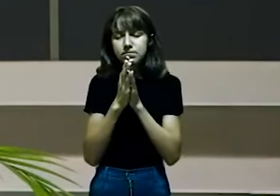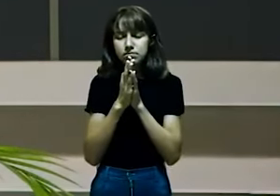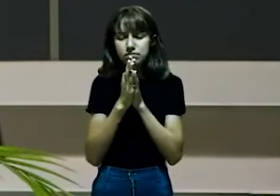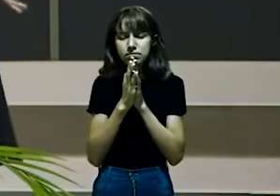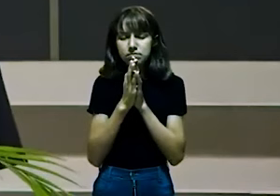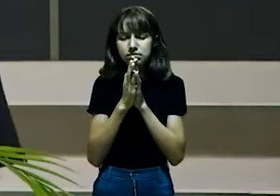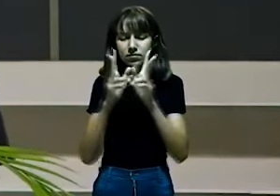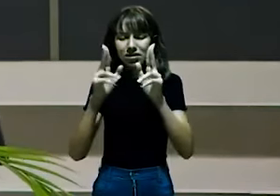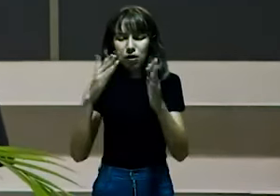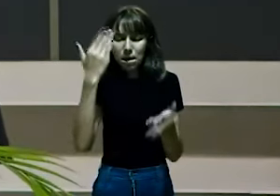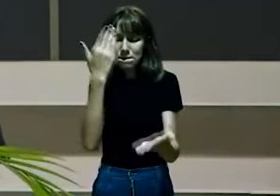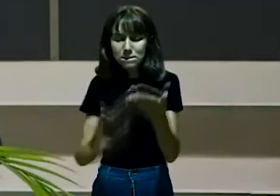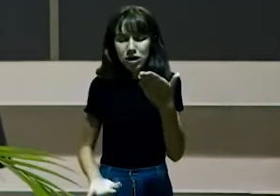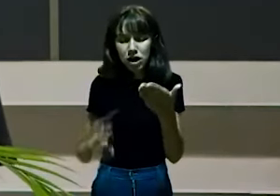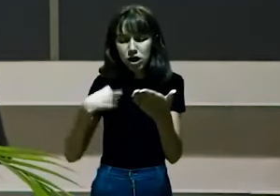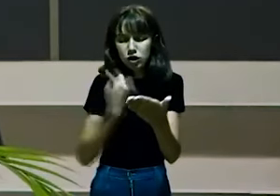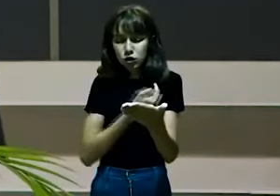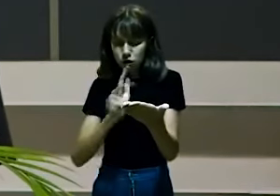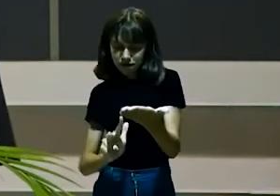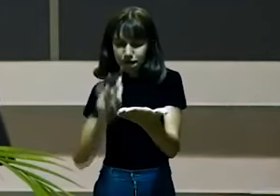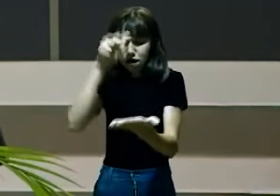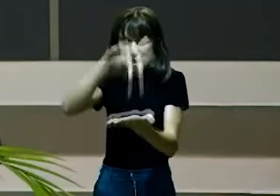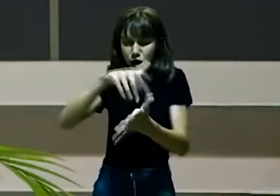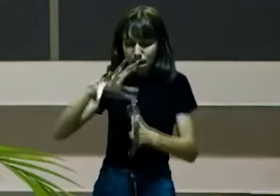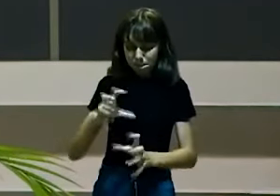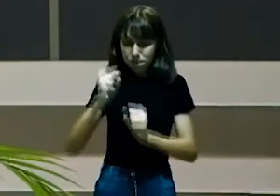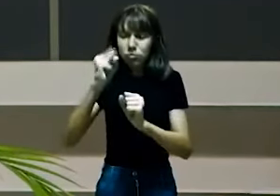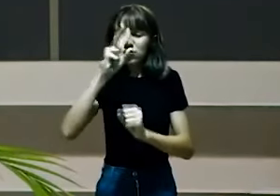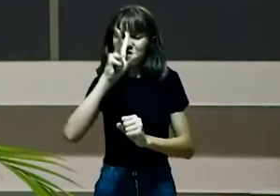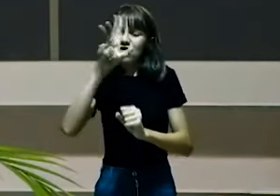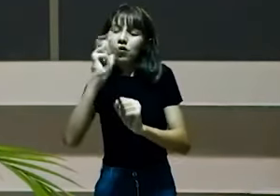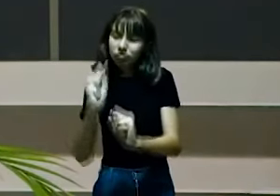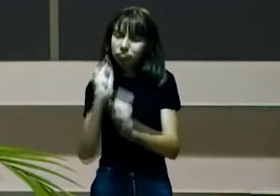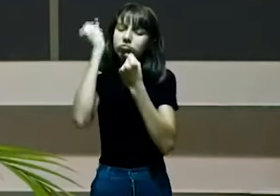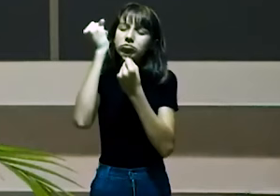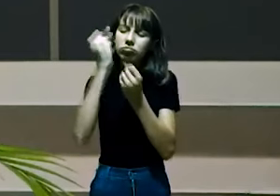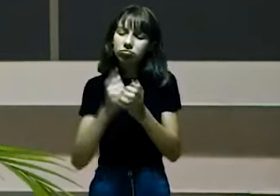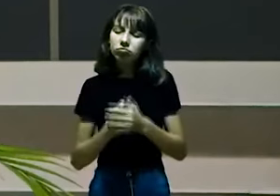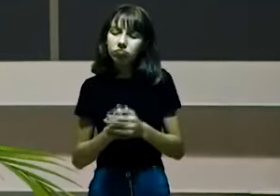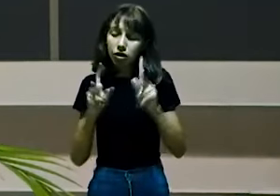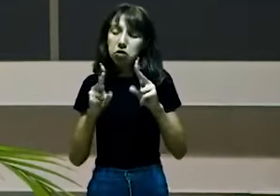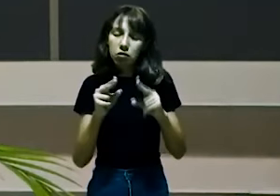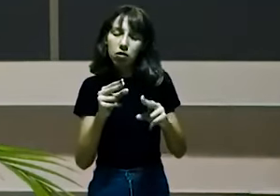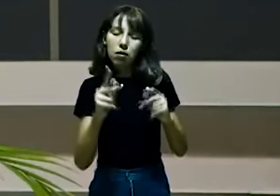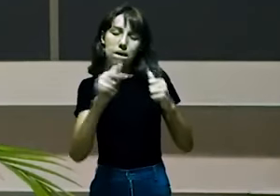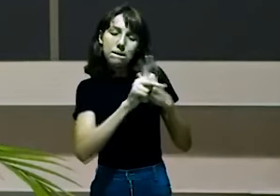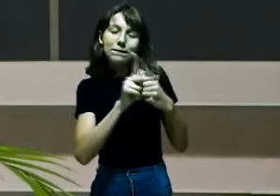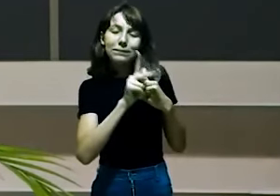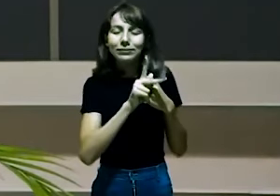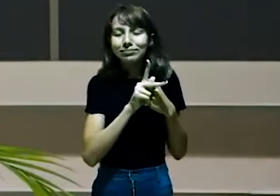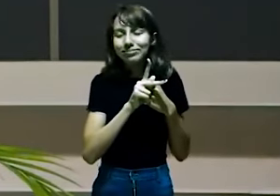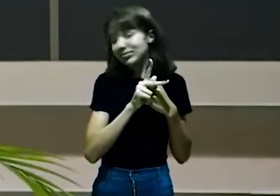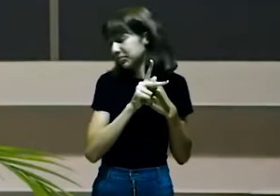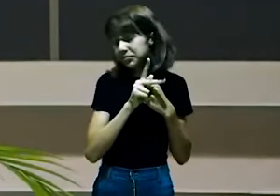queda o Senhor nos levante com poder autoridade assim como foi feito na vida de Pedro